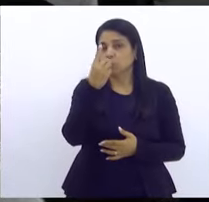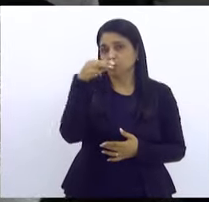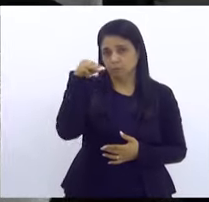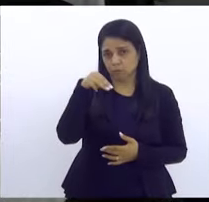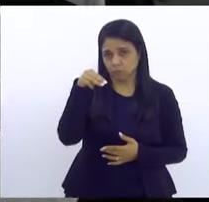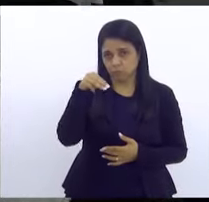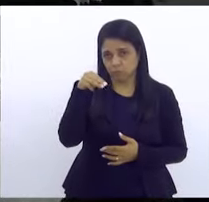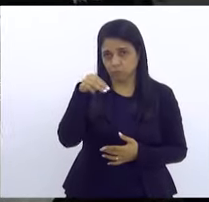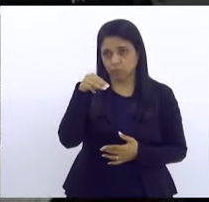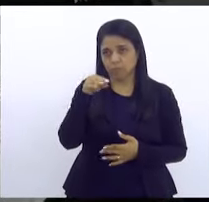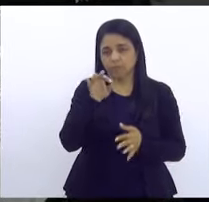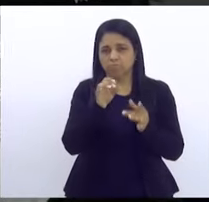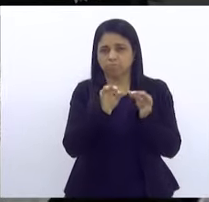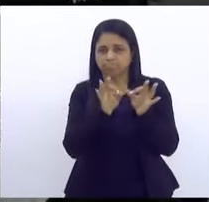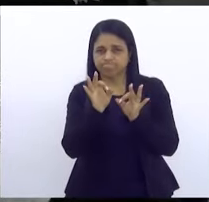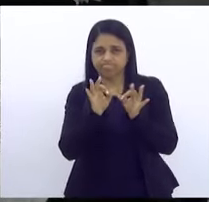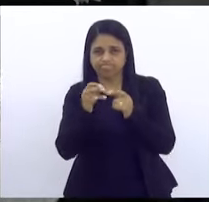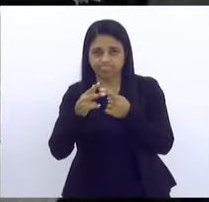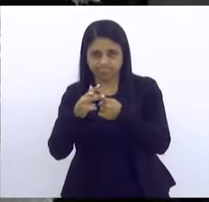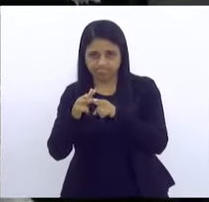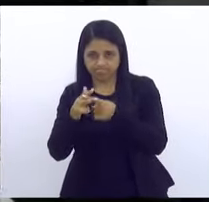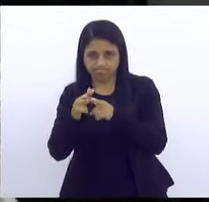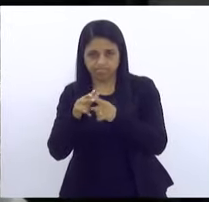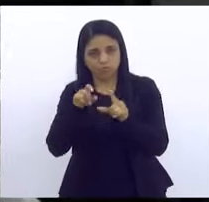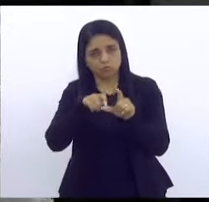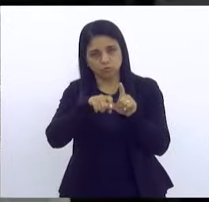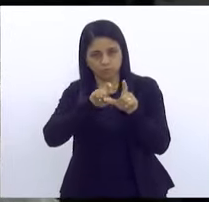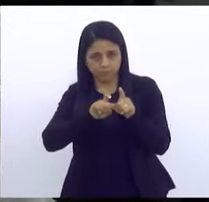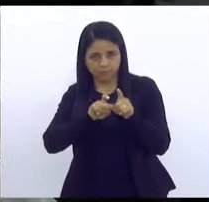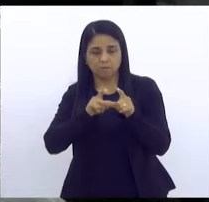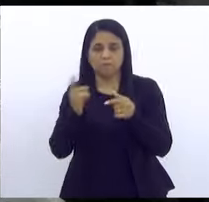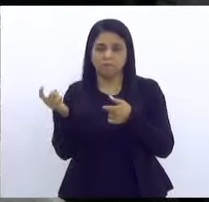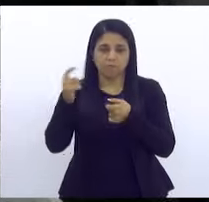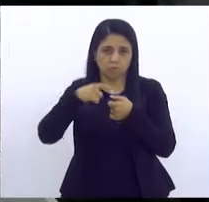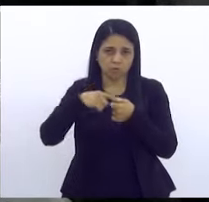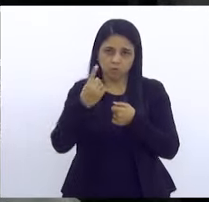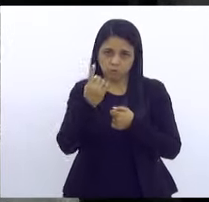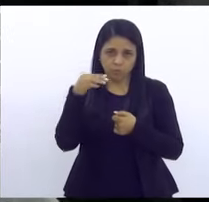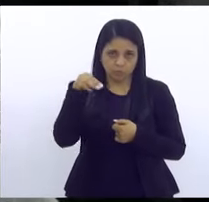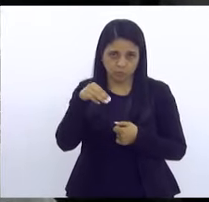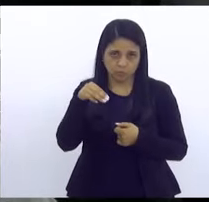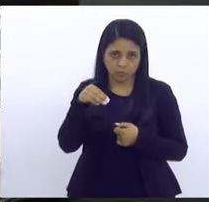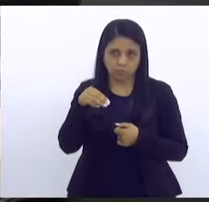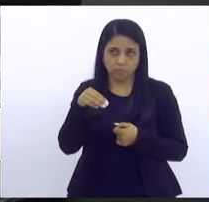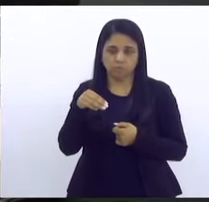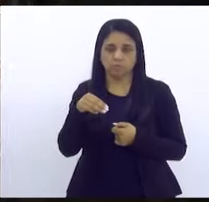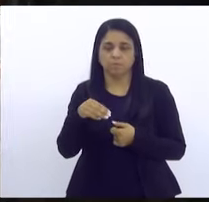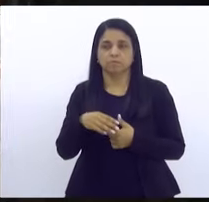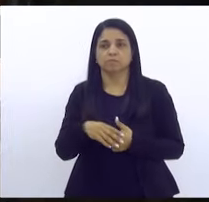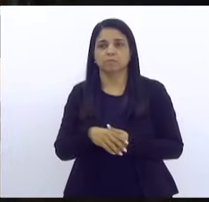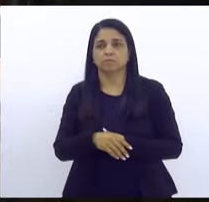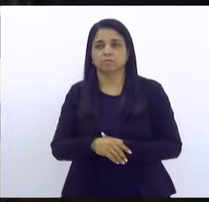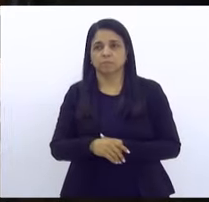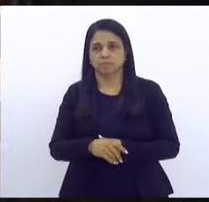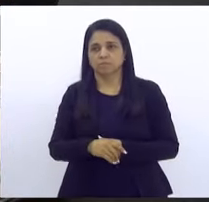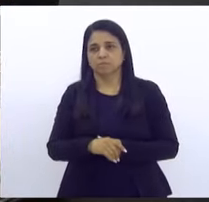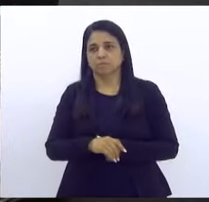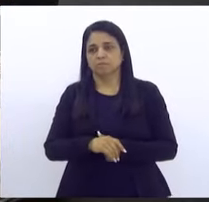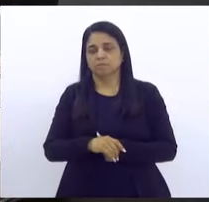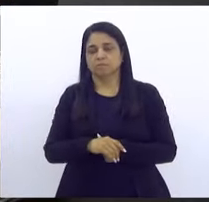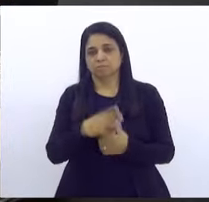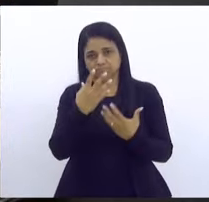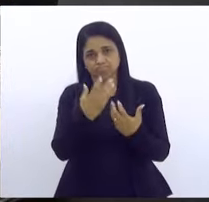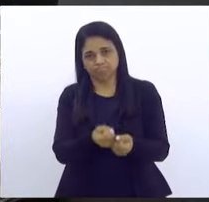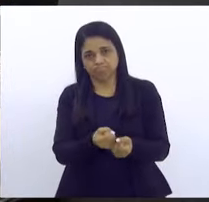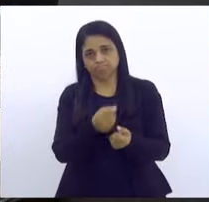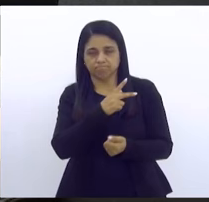para fazer esse acerto e suspensão do trabalho. A gente volta em um minutinho, tá bem? A presidência acata e suspende os trabalhos por um minuto. Um minuto.